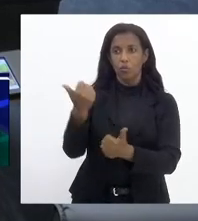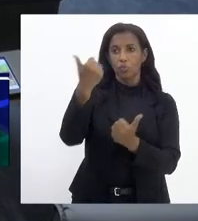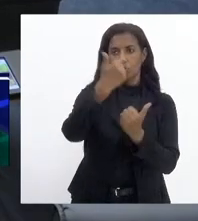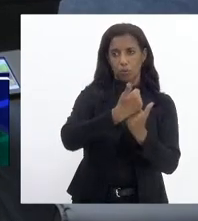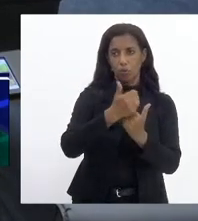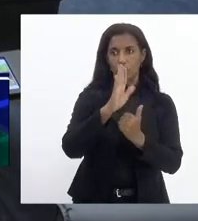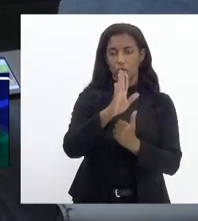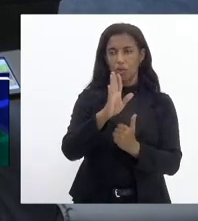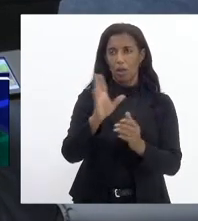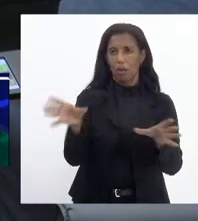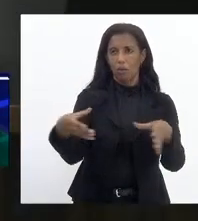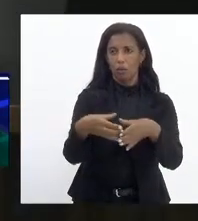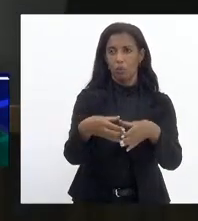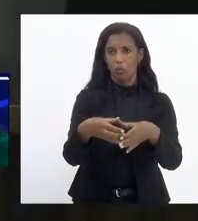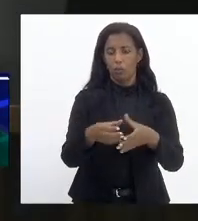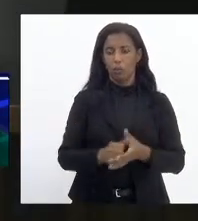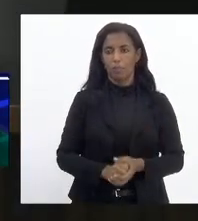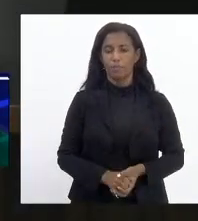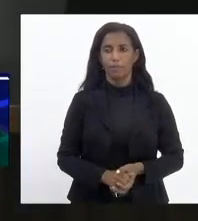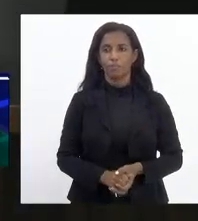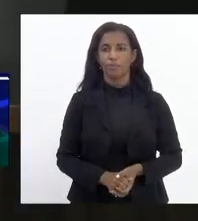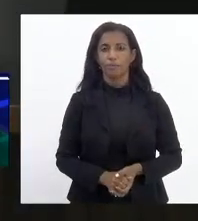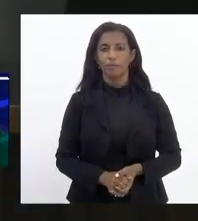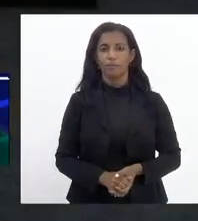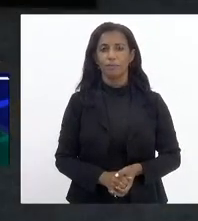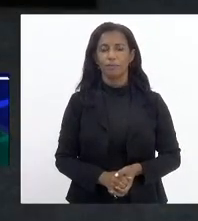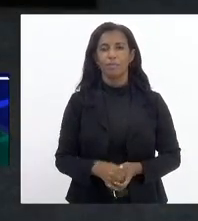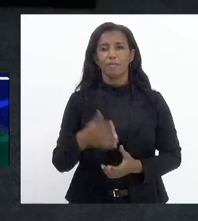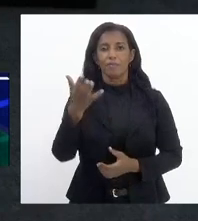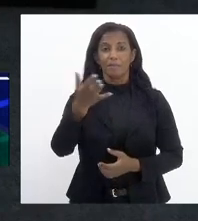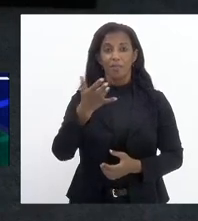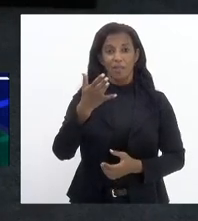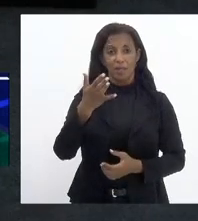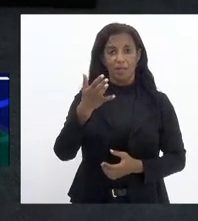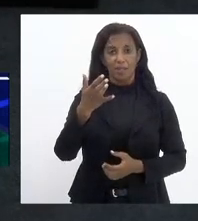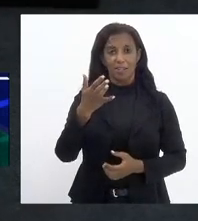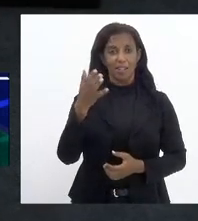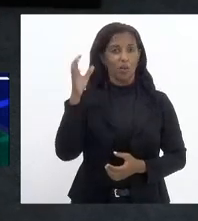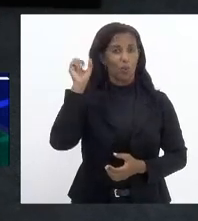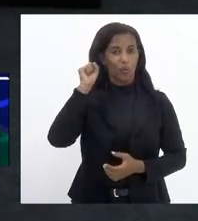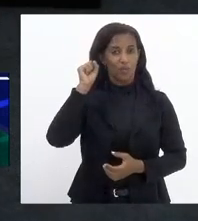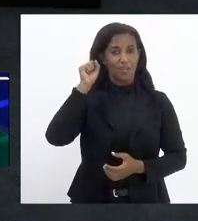presidente. Voto divergente, deputado Luiz Paulo. Eu queria que o deputado Márcio Pacheco escutasse o voto